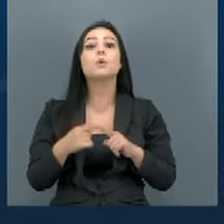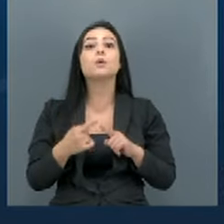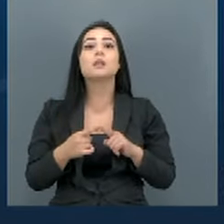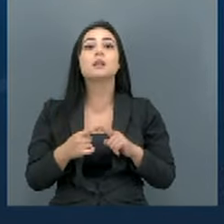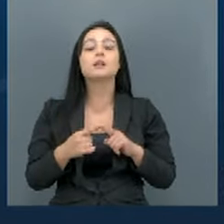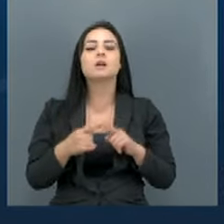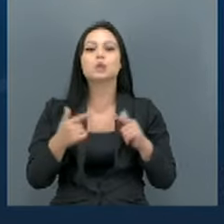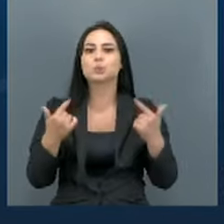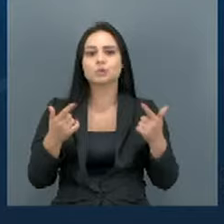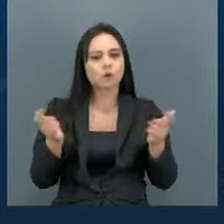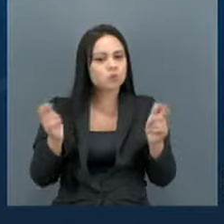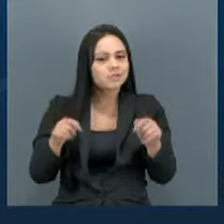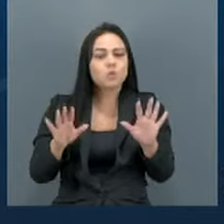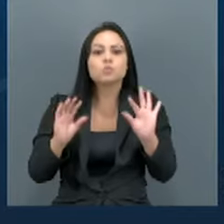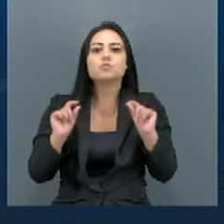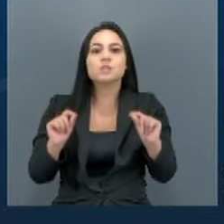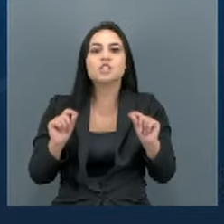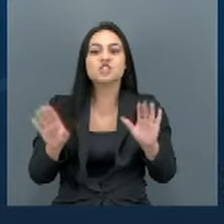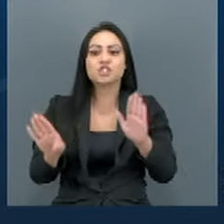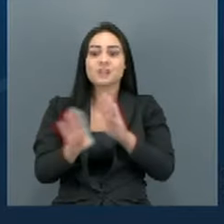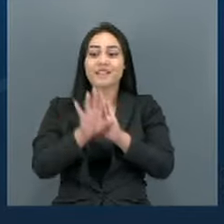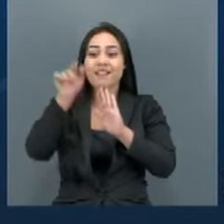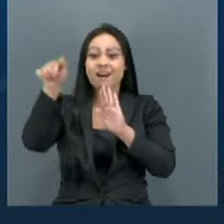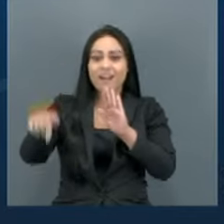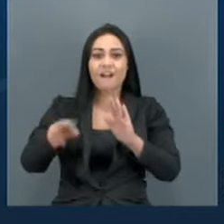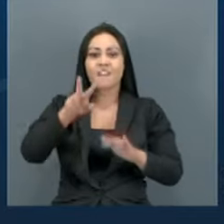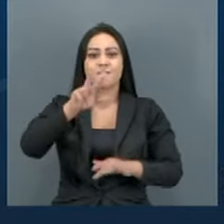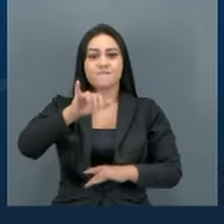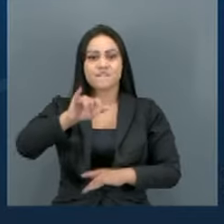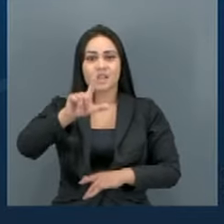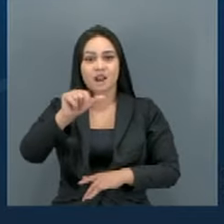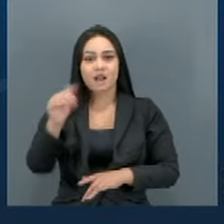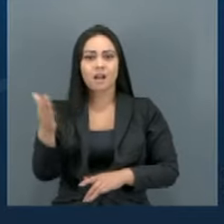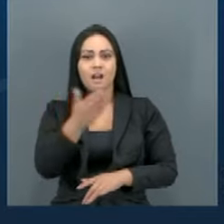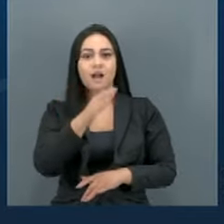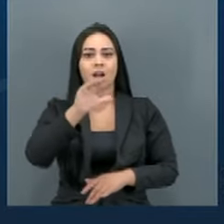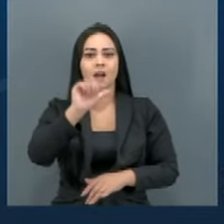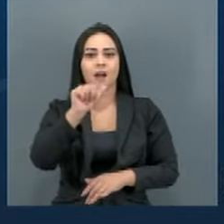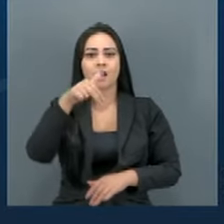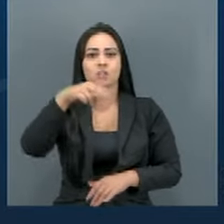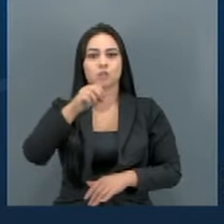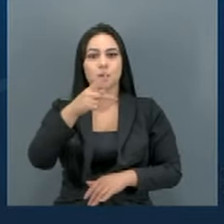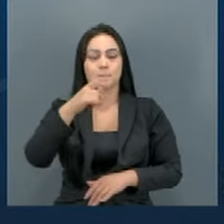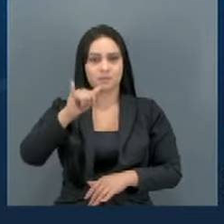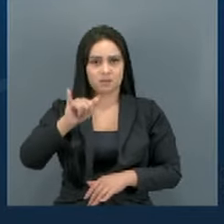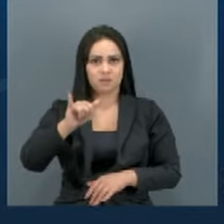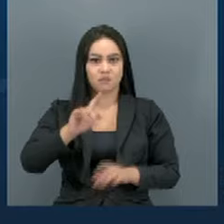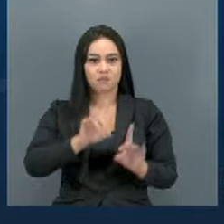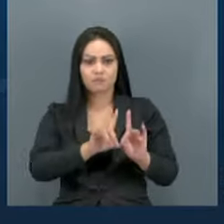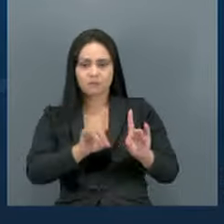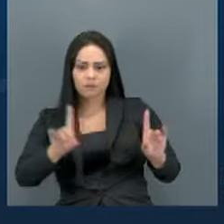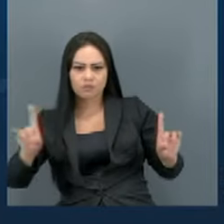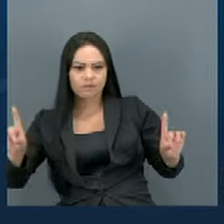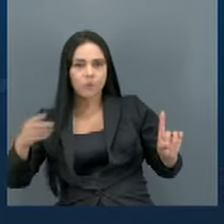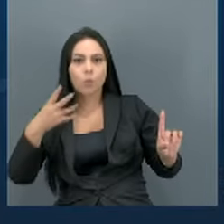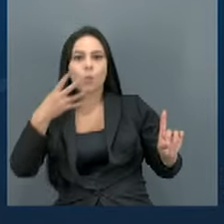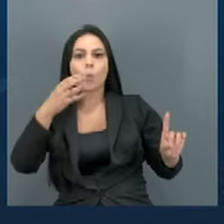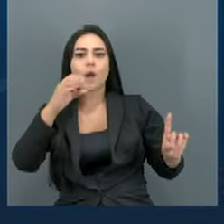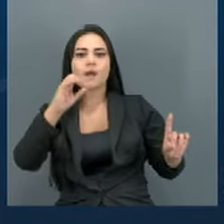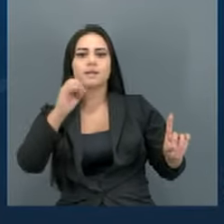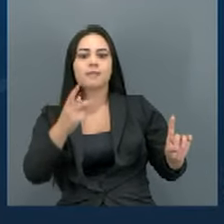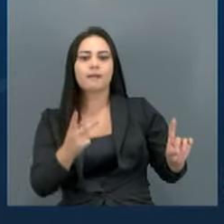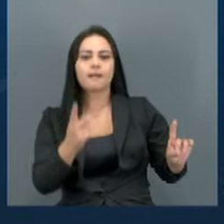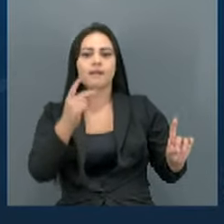não temos uma condução para chegar até a Vila Canópio. Quando daqui do Alto Iriri, na Vila Canópio, é o quê? 40